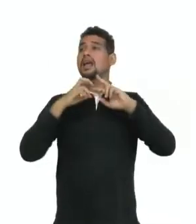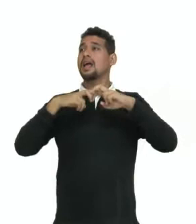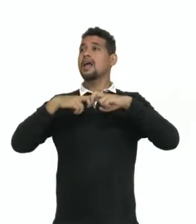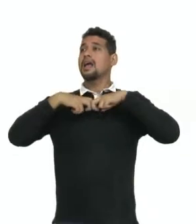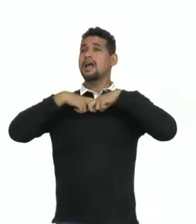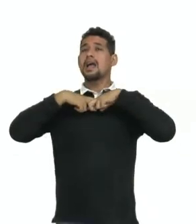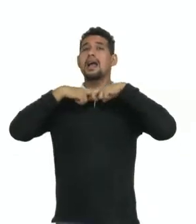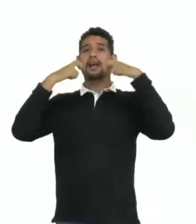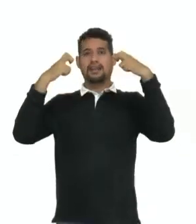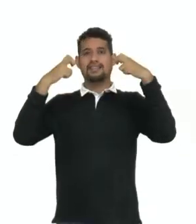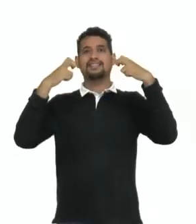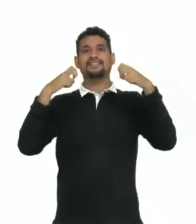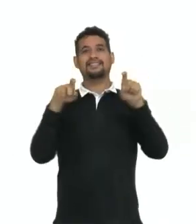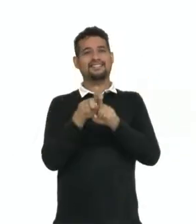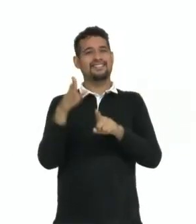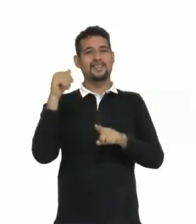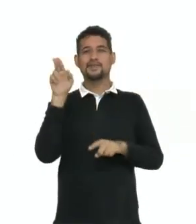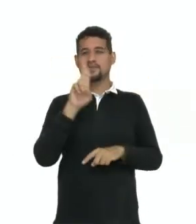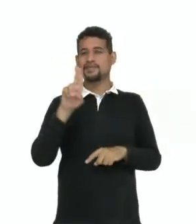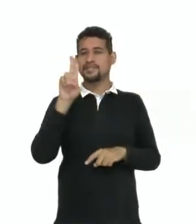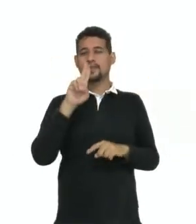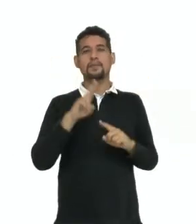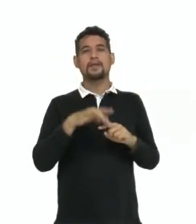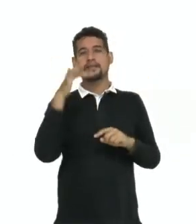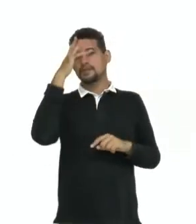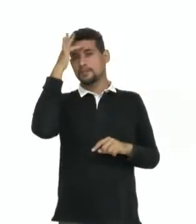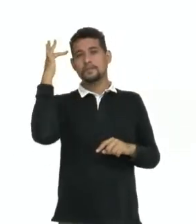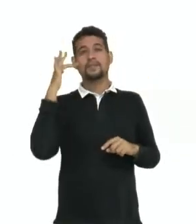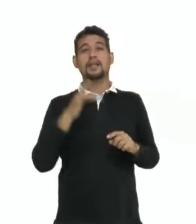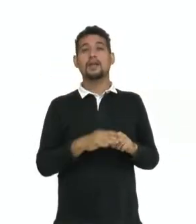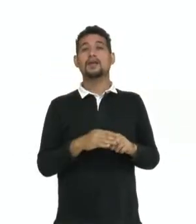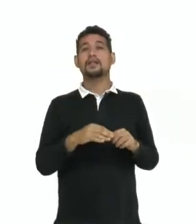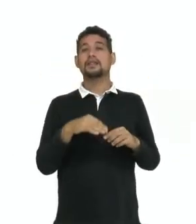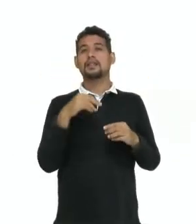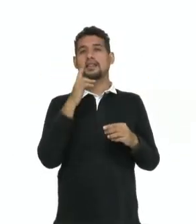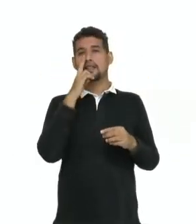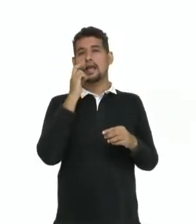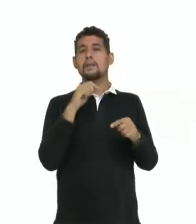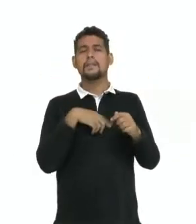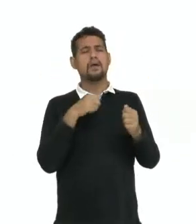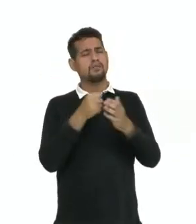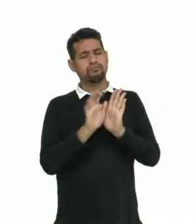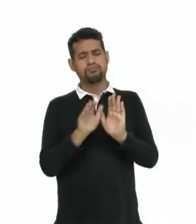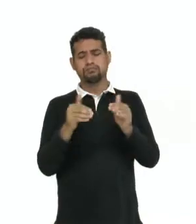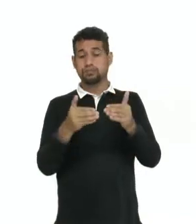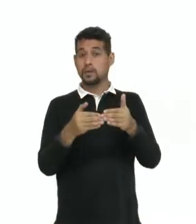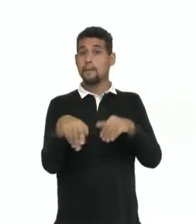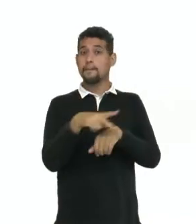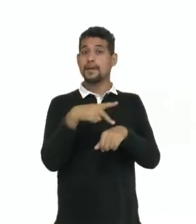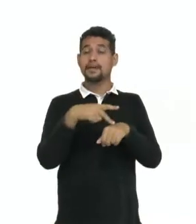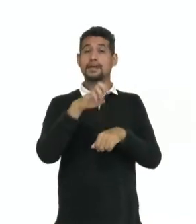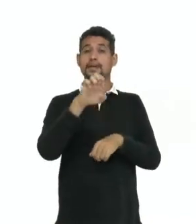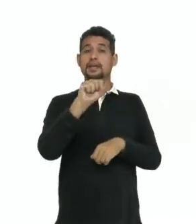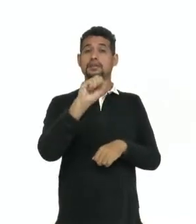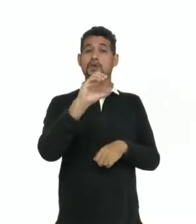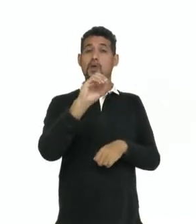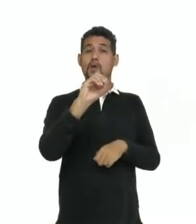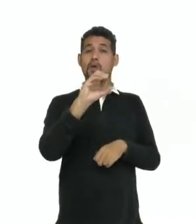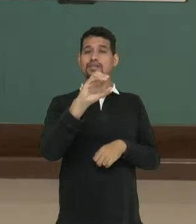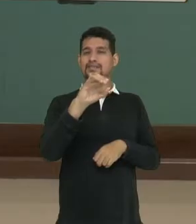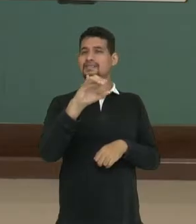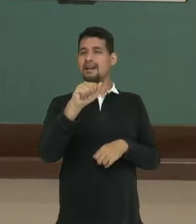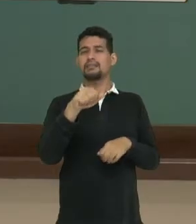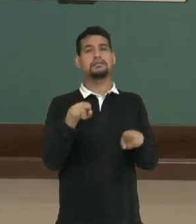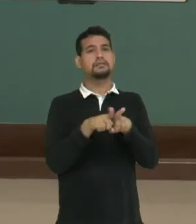guerra, e era usada antigamente pelos escoceses durante as batalhas para reunir os combatentes, né? Então,